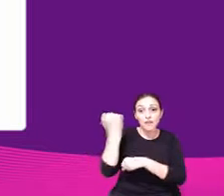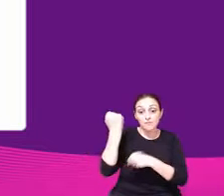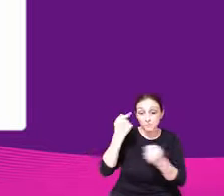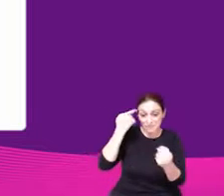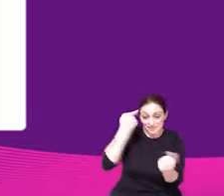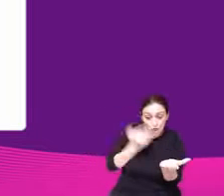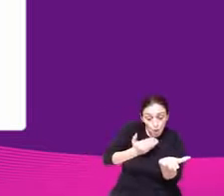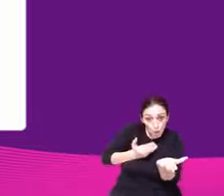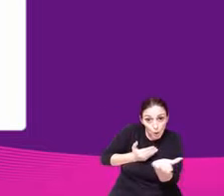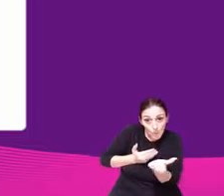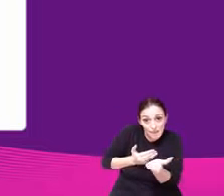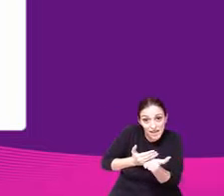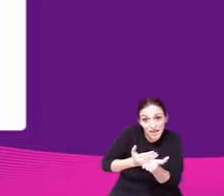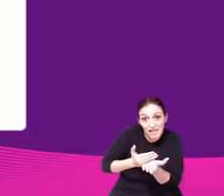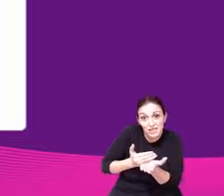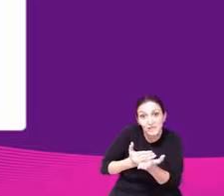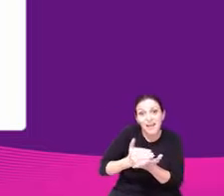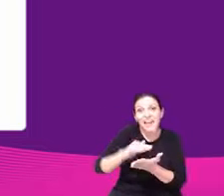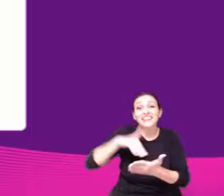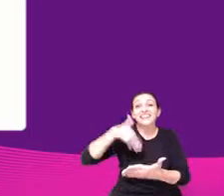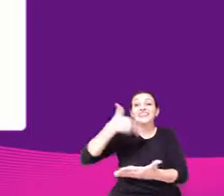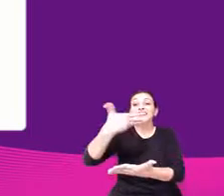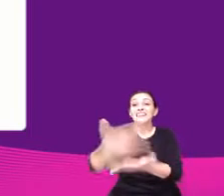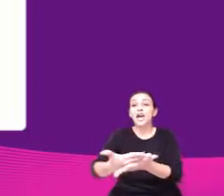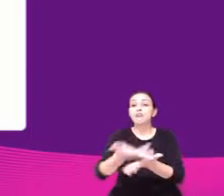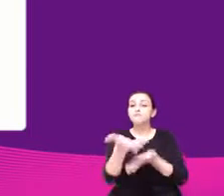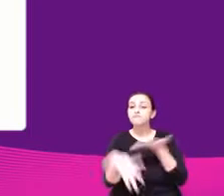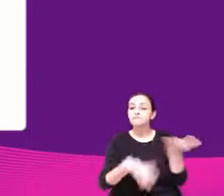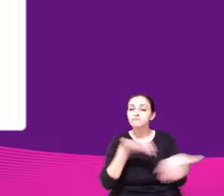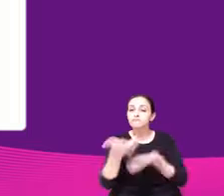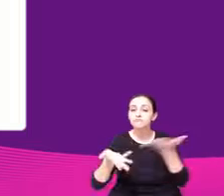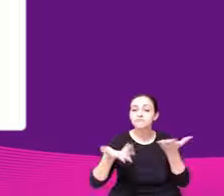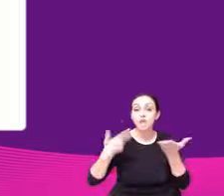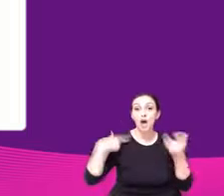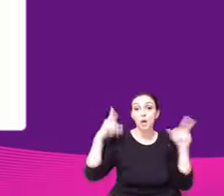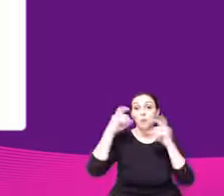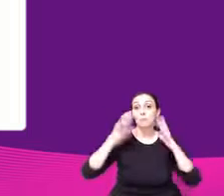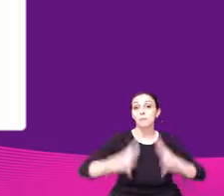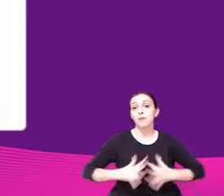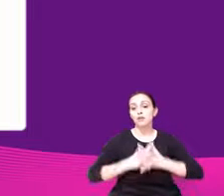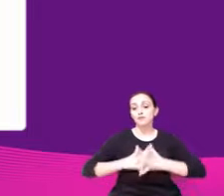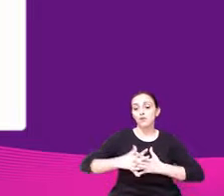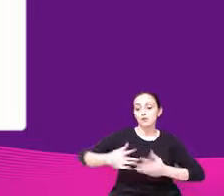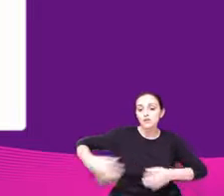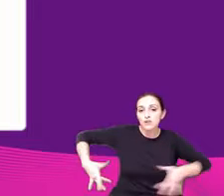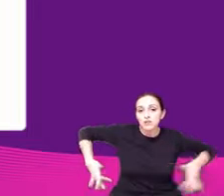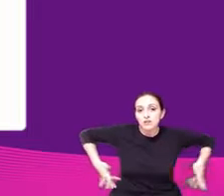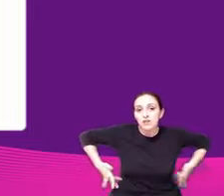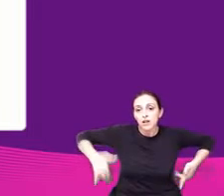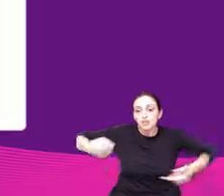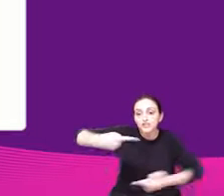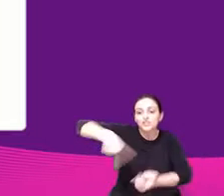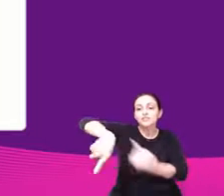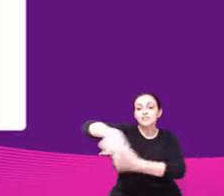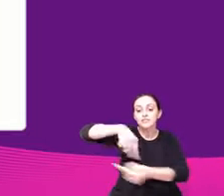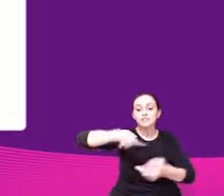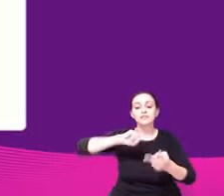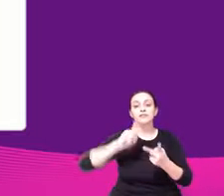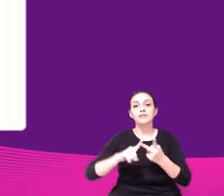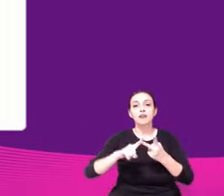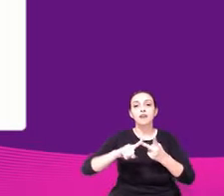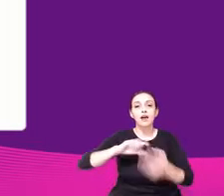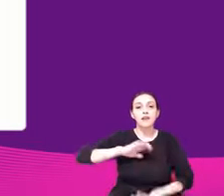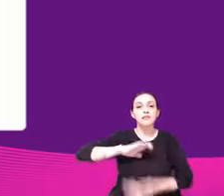até o manejo mais complexo de diálise e transplante, né? Não tem como lidar com uma coisa sem estar integrando